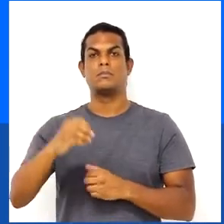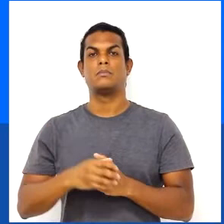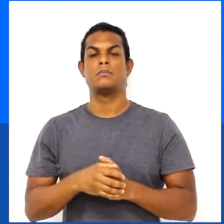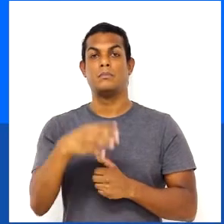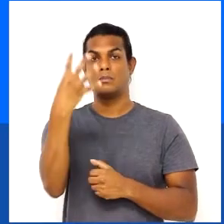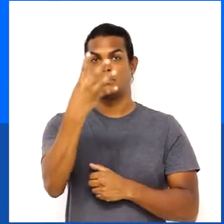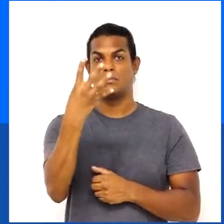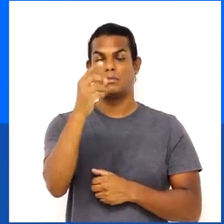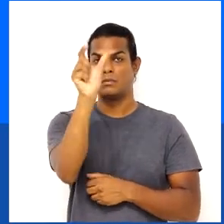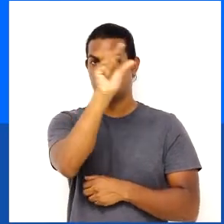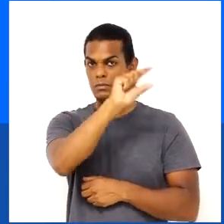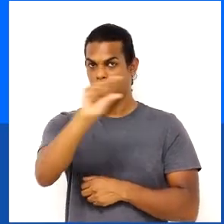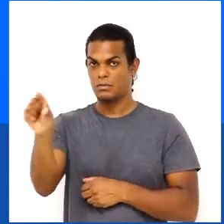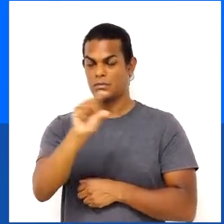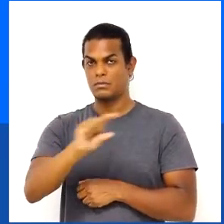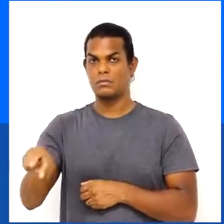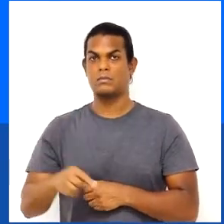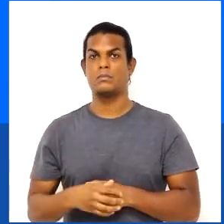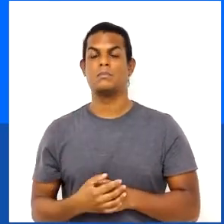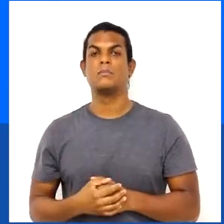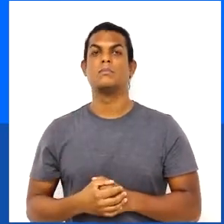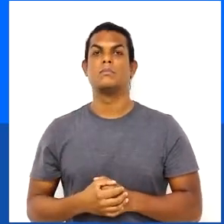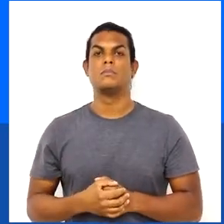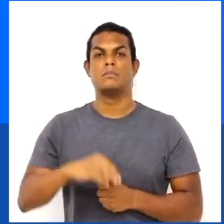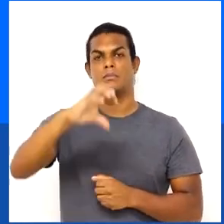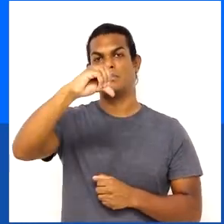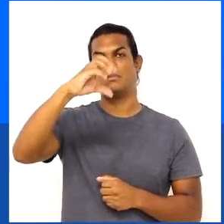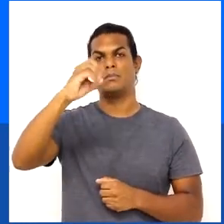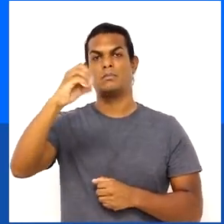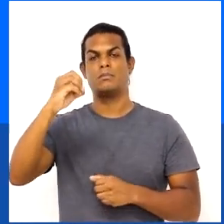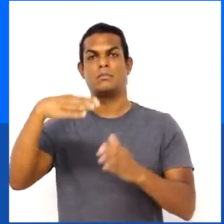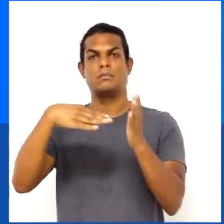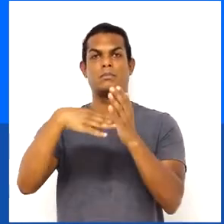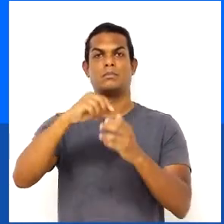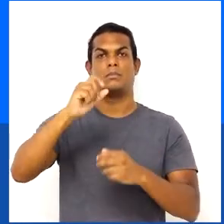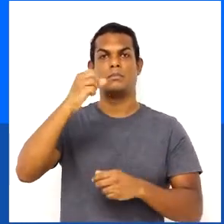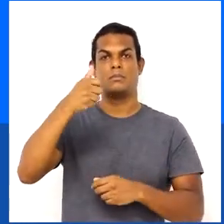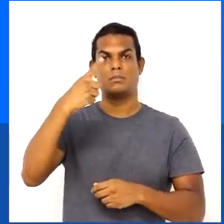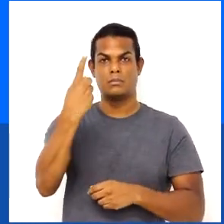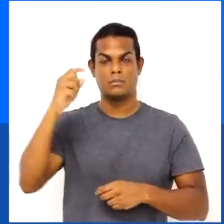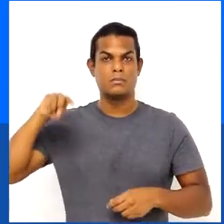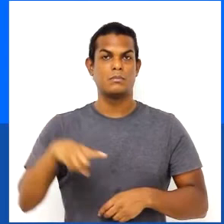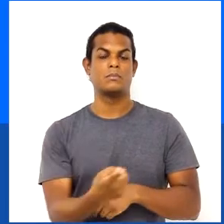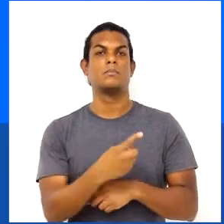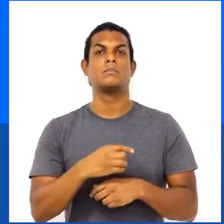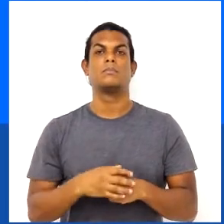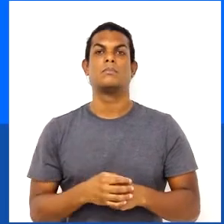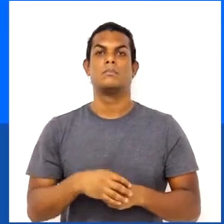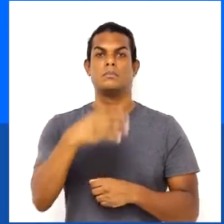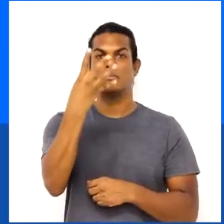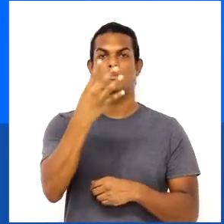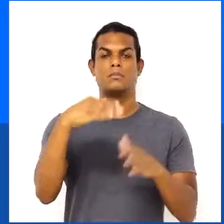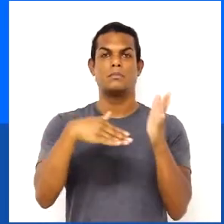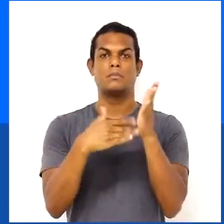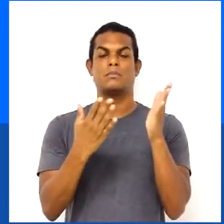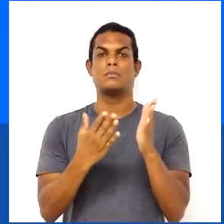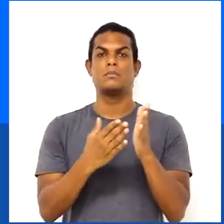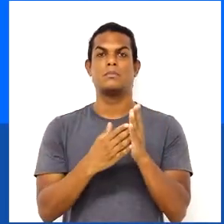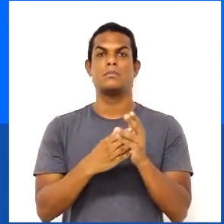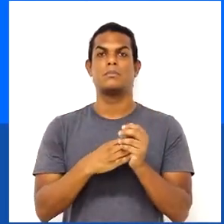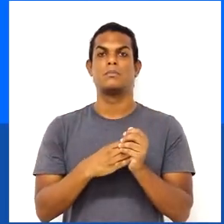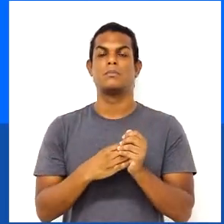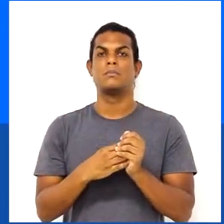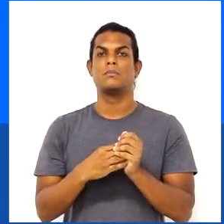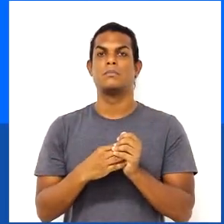13 preços pesquisados. 900 a 1000, a quarta e última linha,